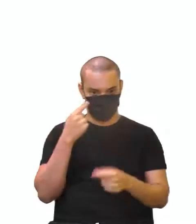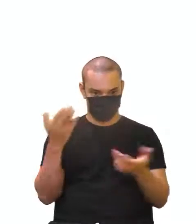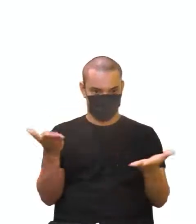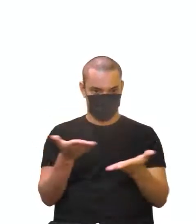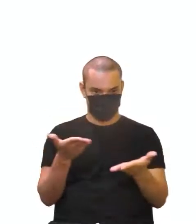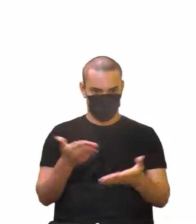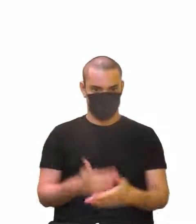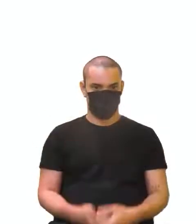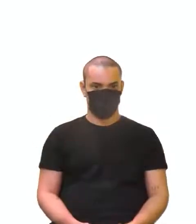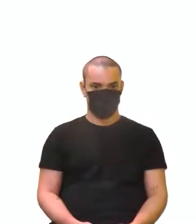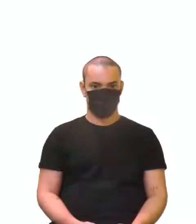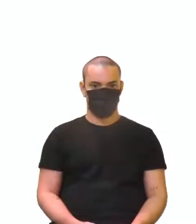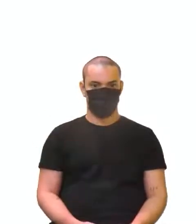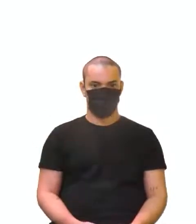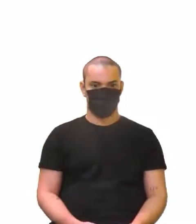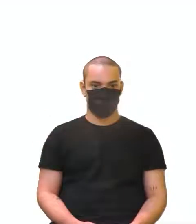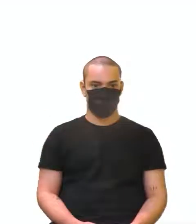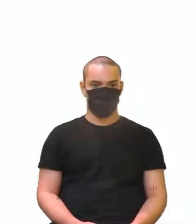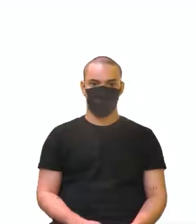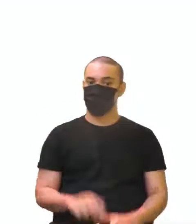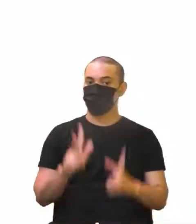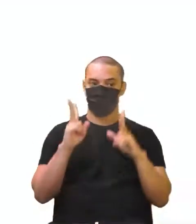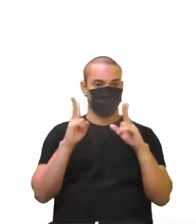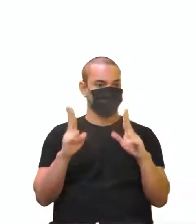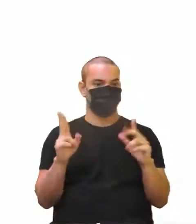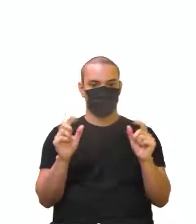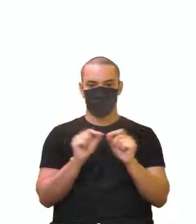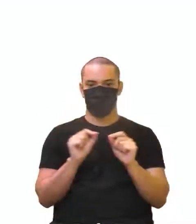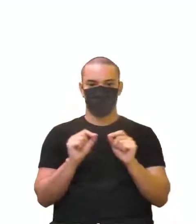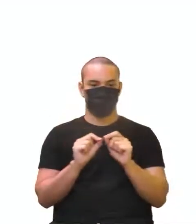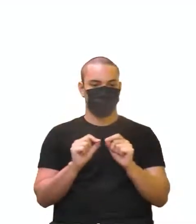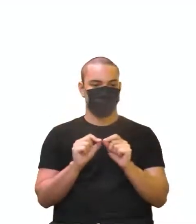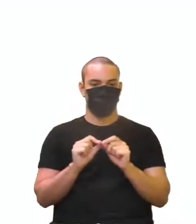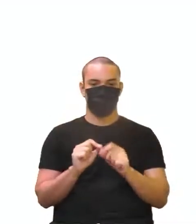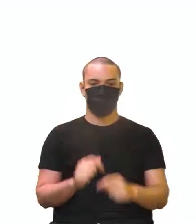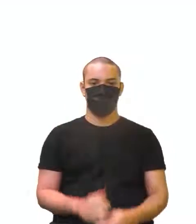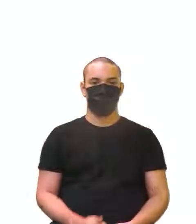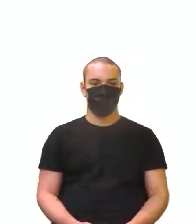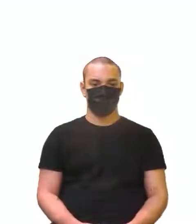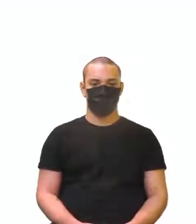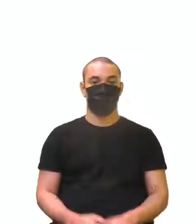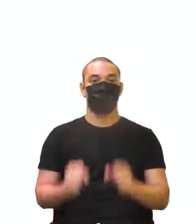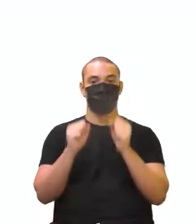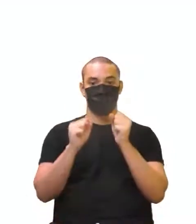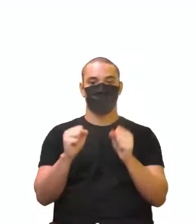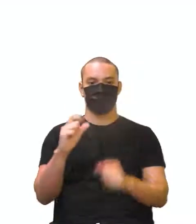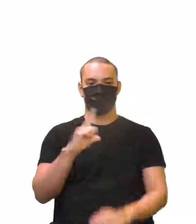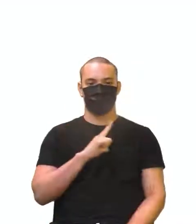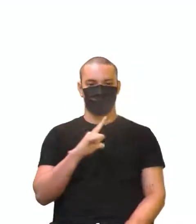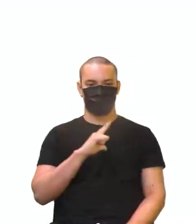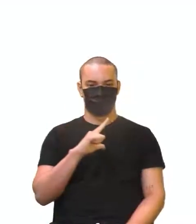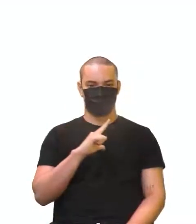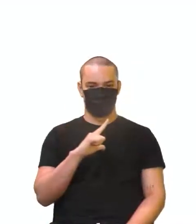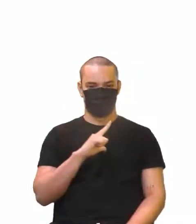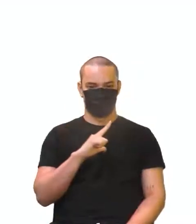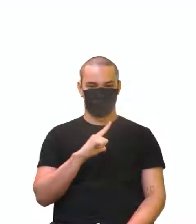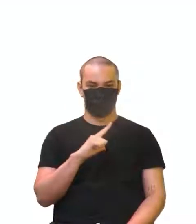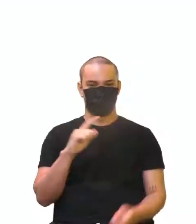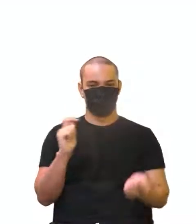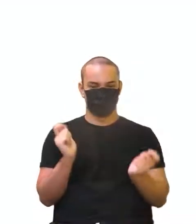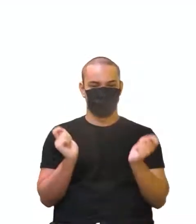aqui eu tenho XX, né? Aquela mesma situação. Isso. Tá? Aqui a gente pode ter